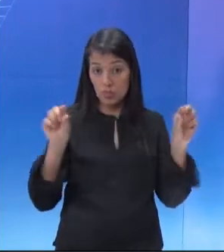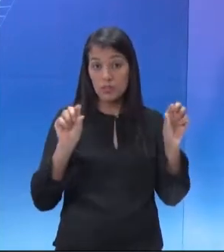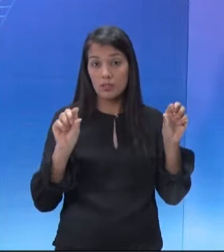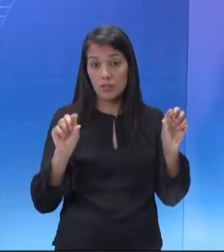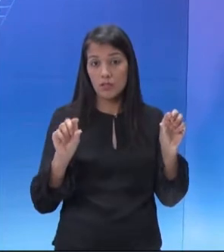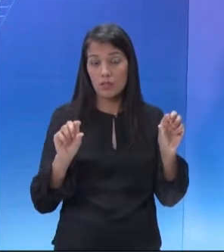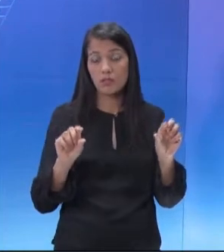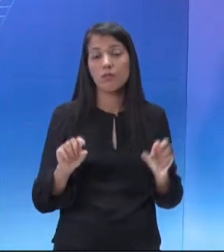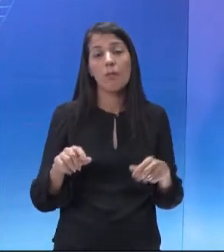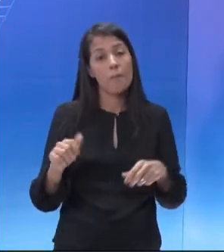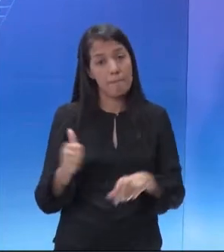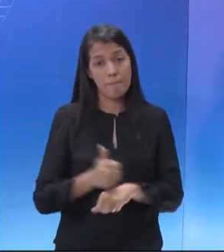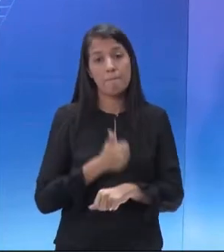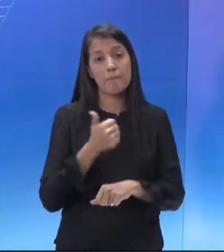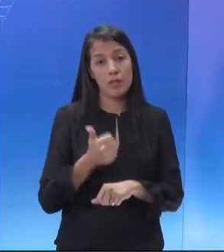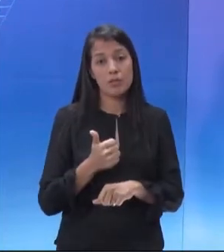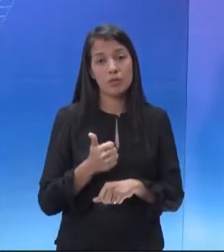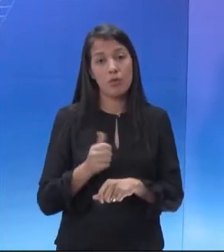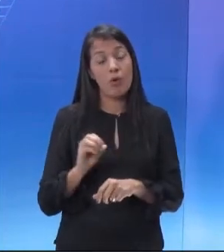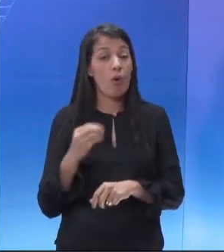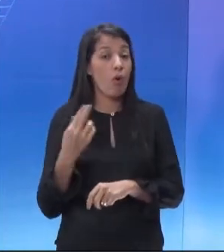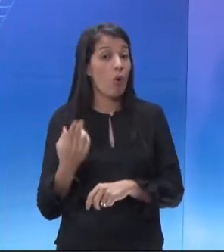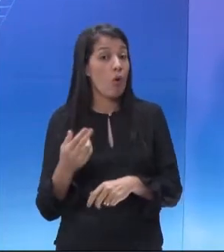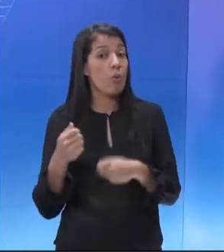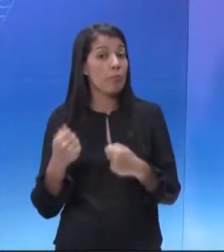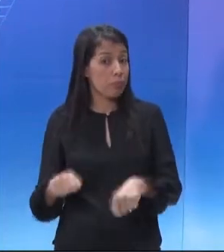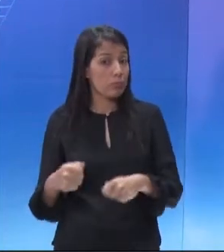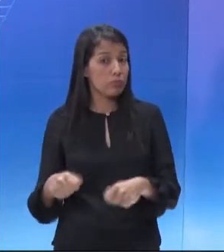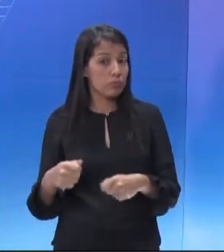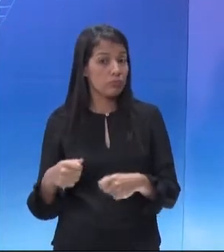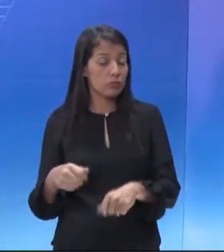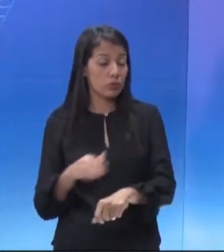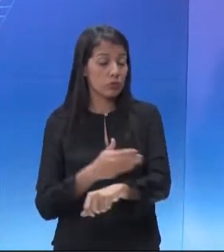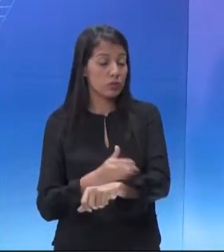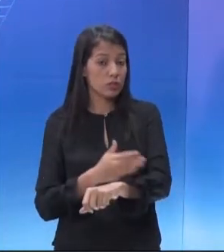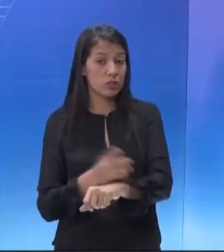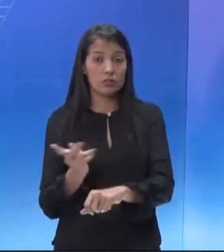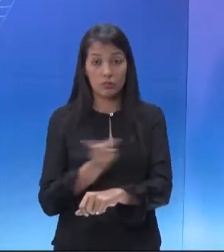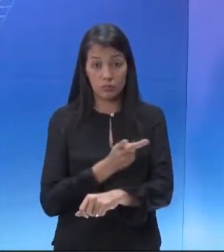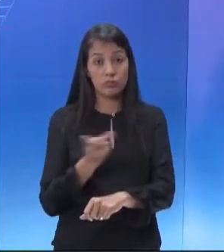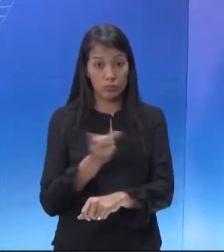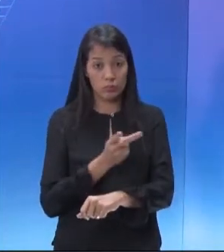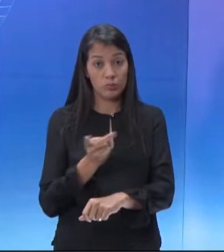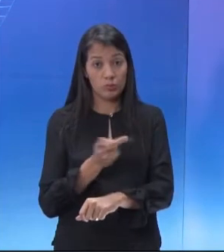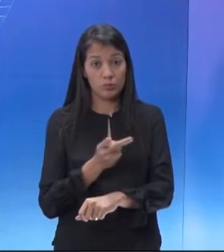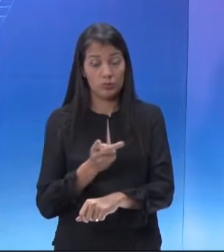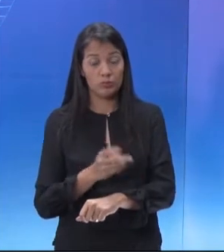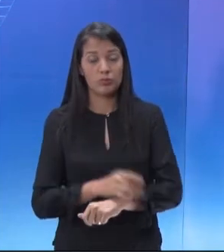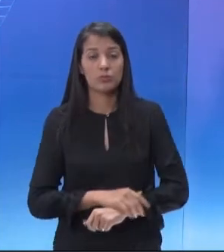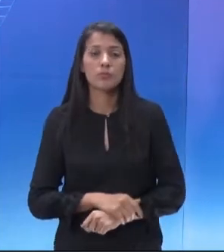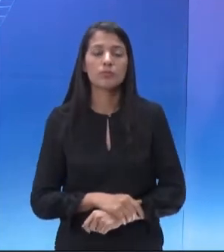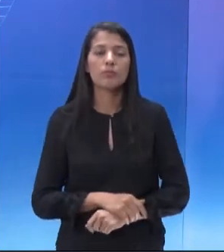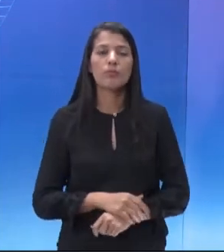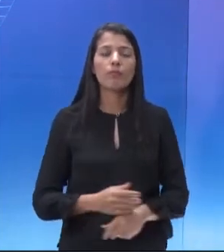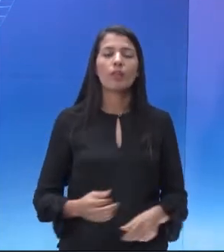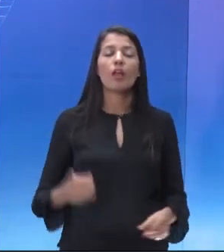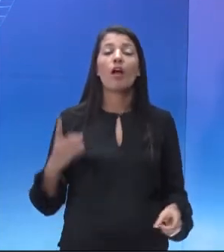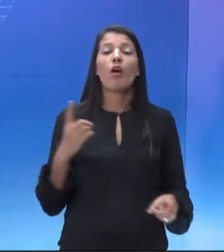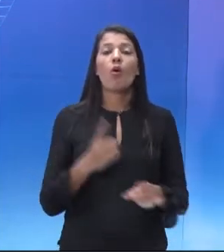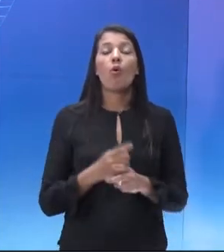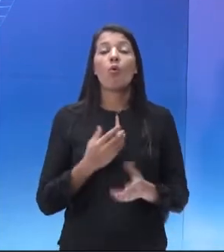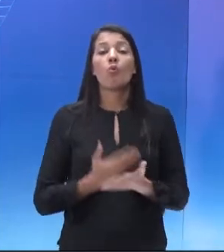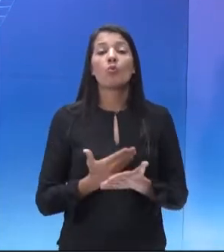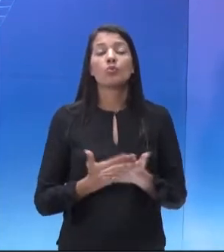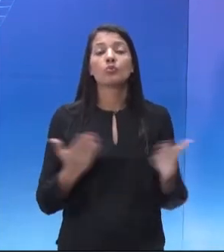treinar as 2 formas e ver que melhor situação se adequa a você. Nesse encontro de hoje eu trouxe aí para vocês